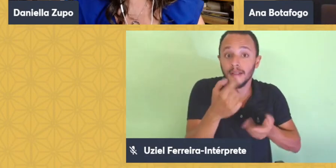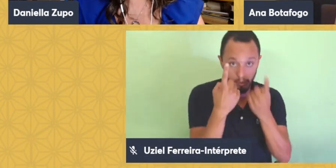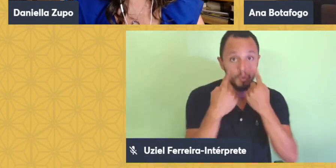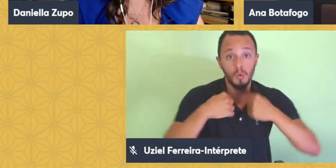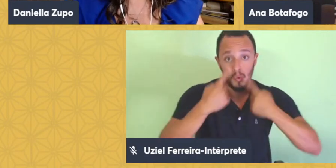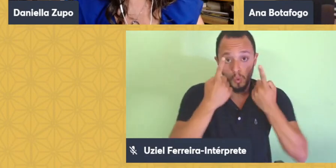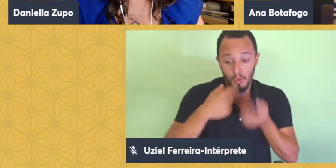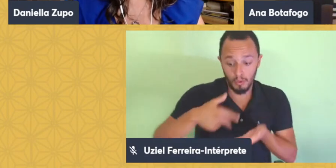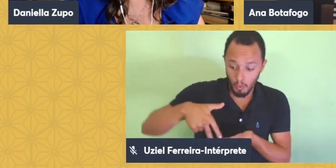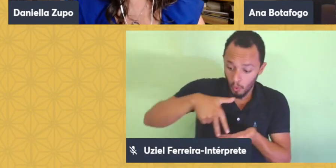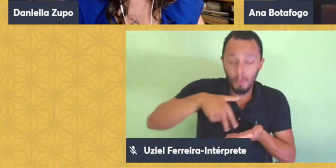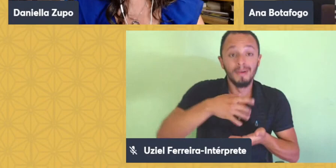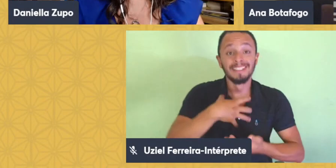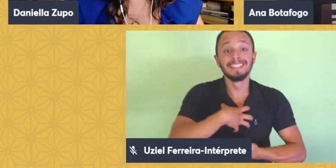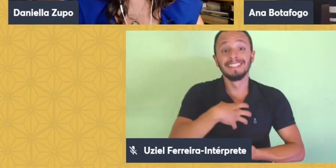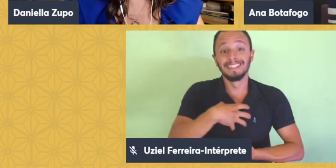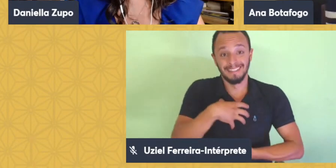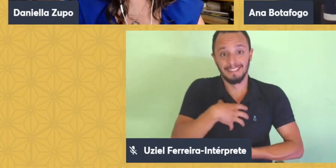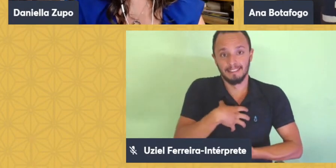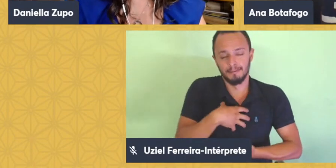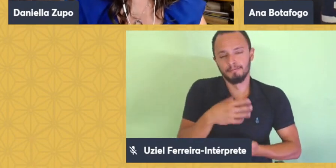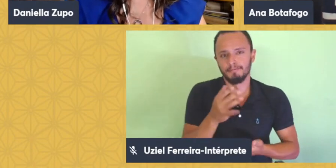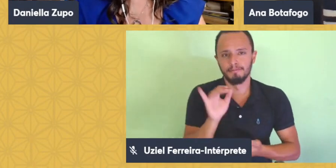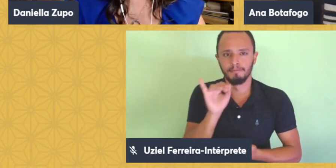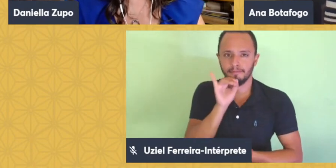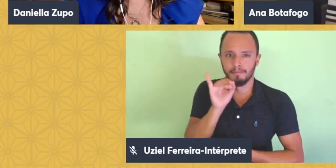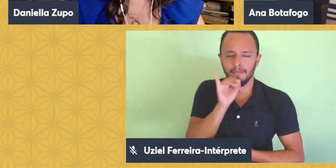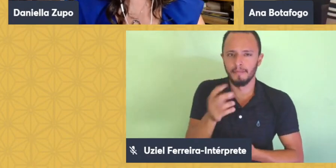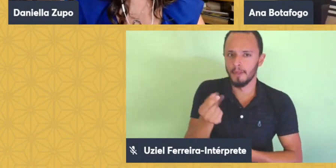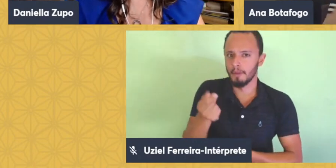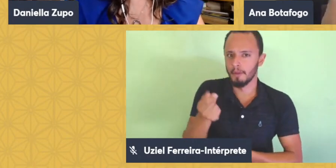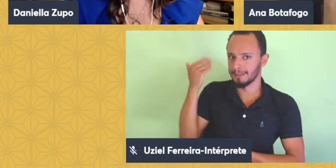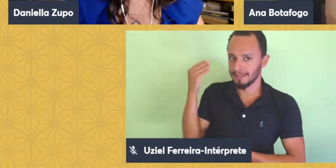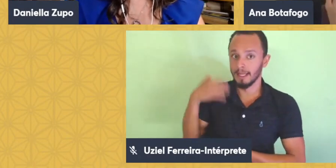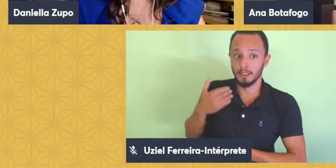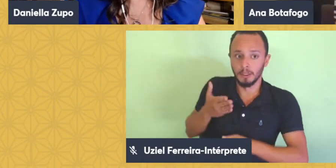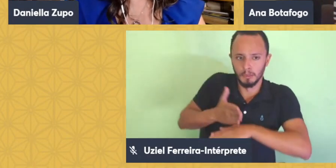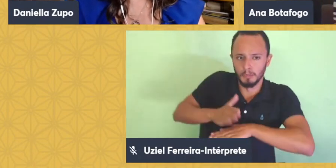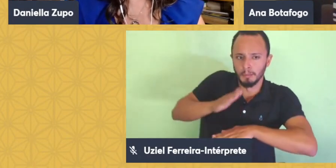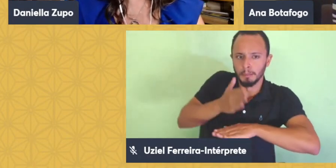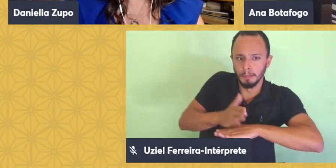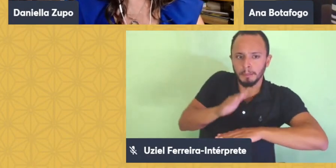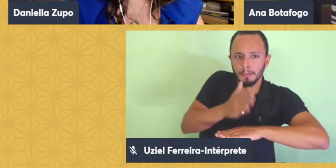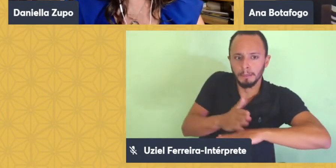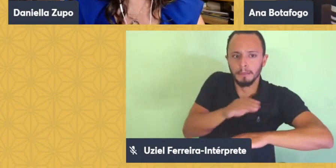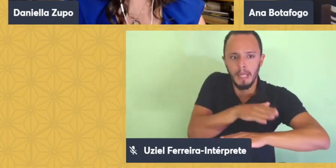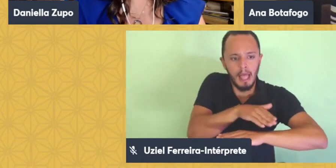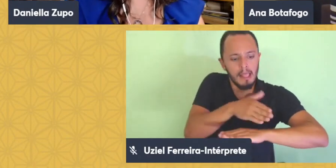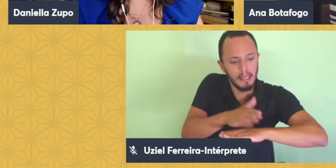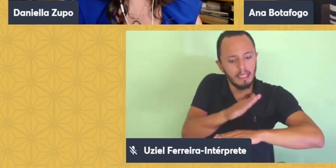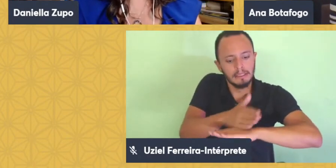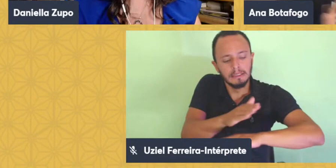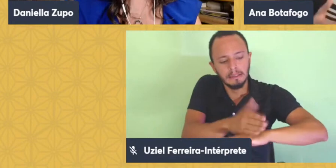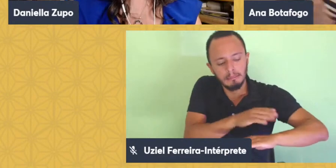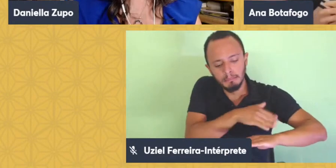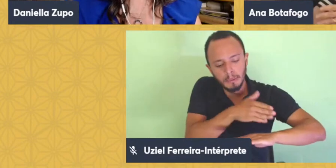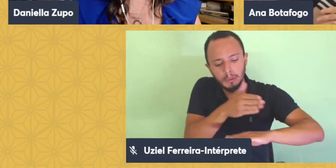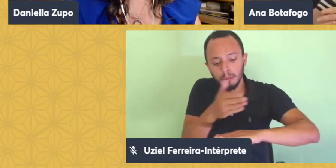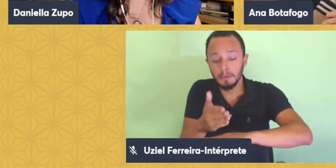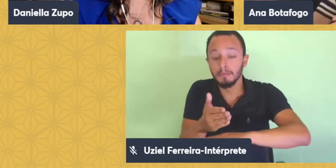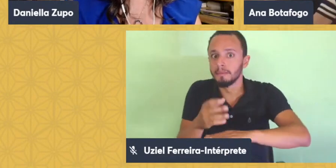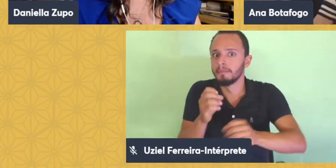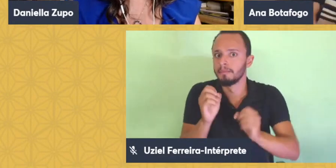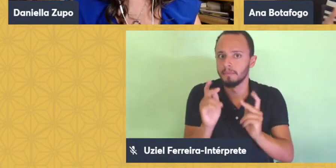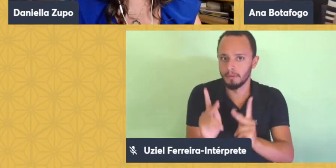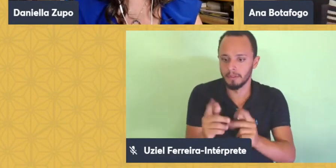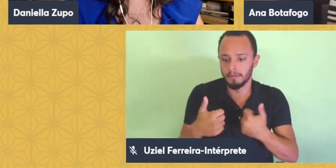claro que por mais exercícios que eu tenha feito durante a pandemia e que não foi o suficiente a meu ver porque eu não